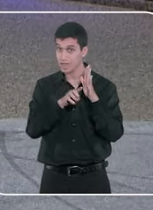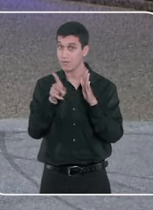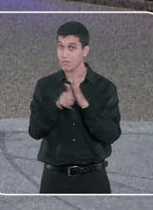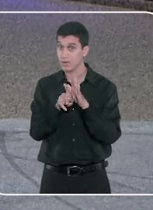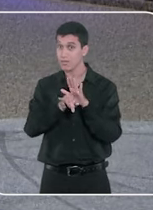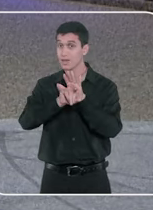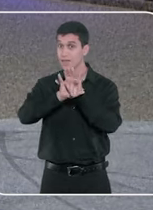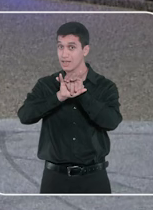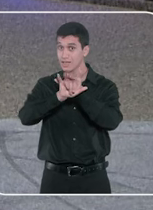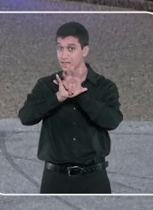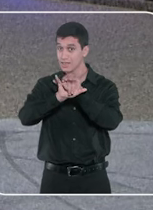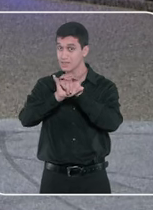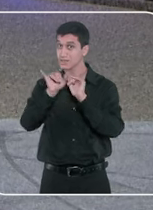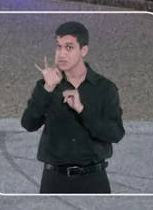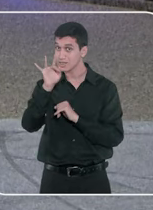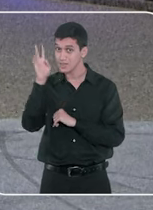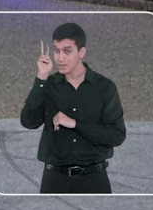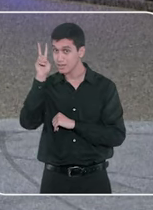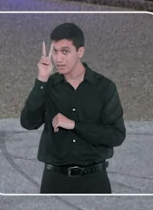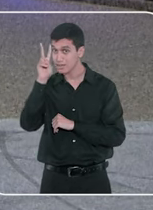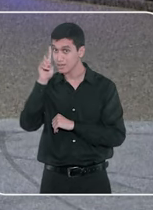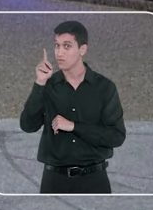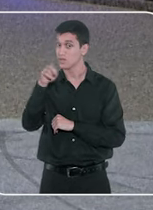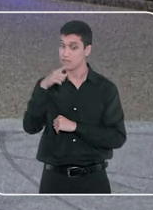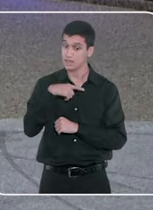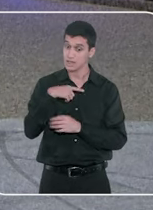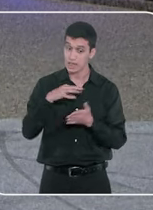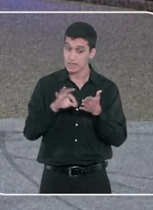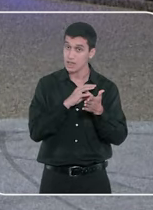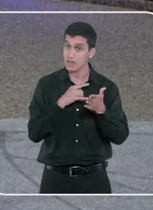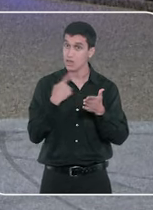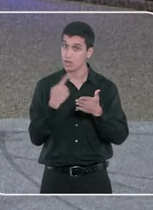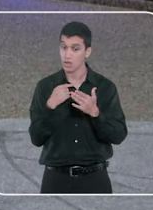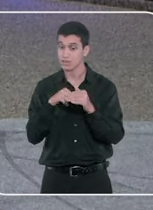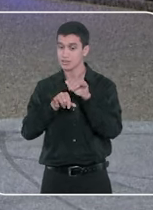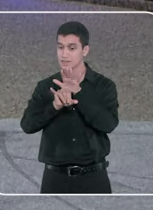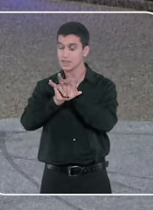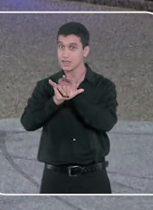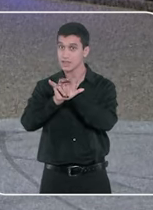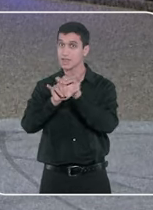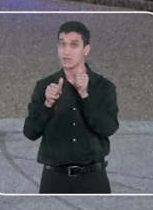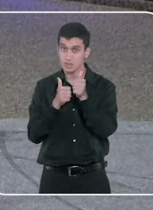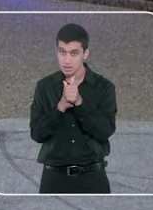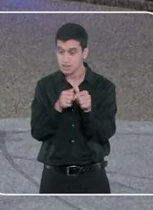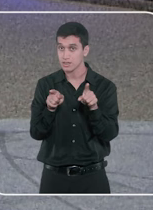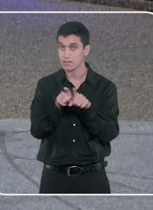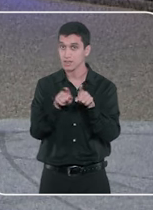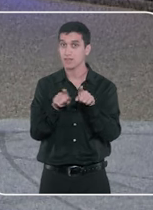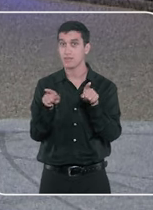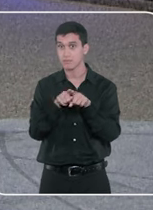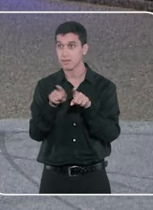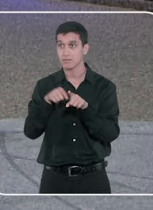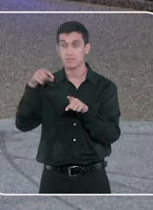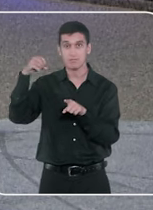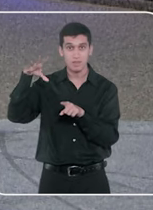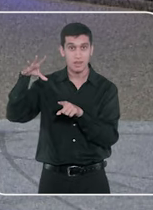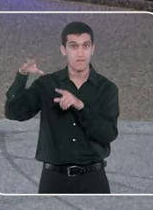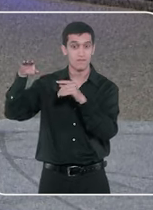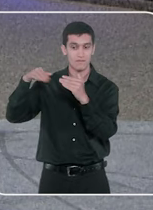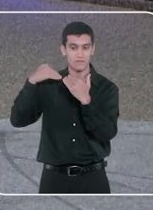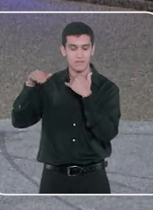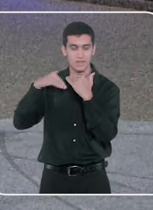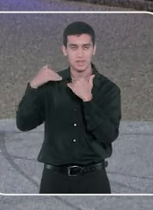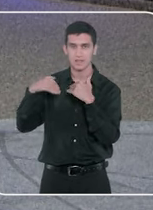só lembrando, eu já vou lembrar, para você fazer a sua inscrição em nosso canal e ativar o sininho de notificações, ficar por dentro das